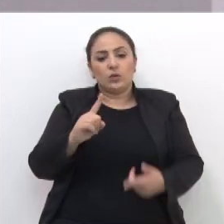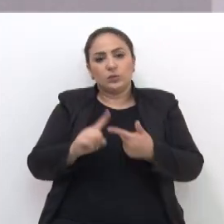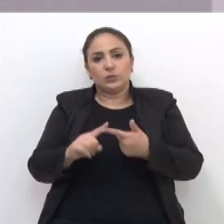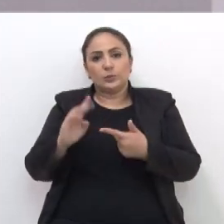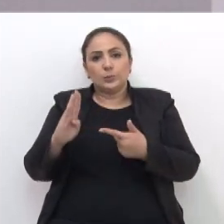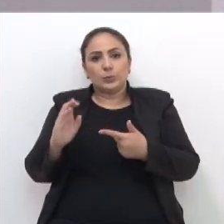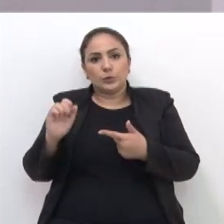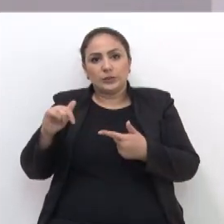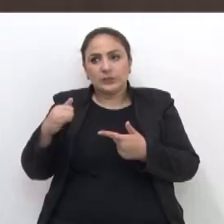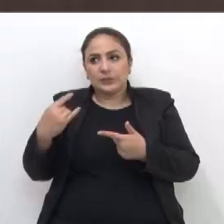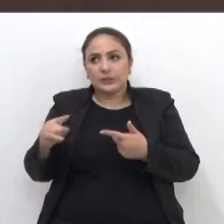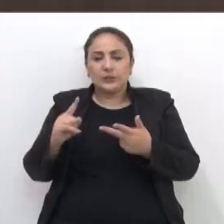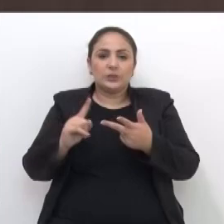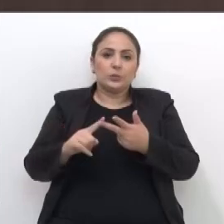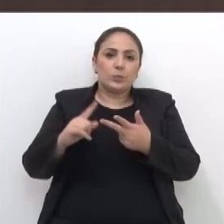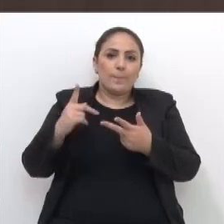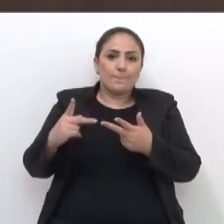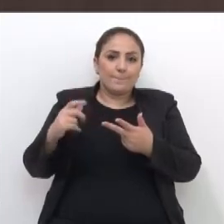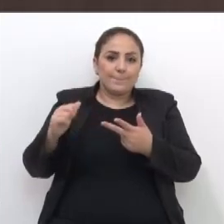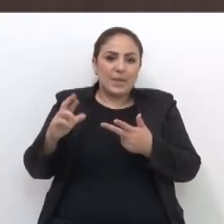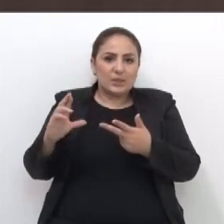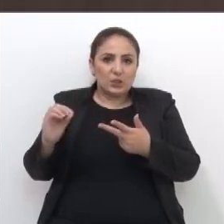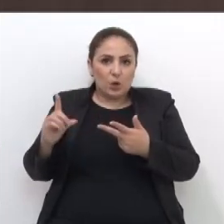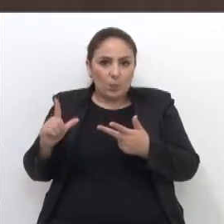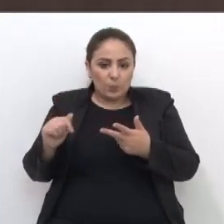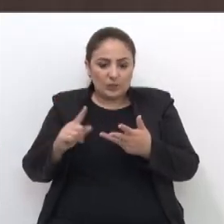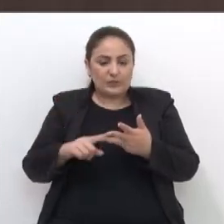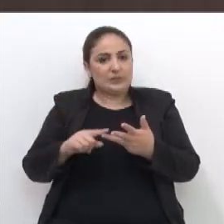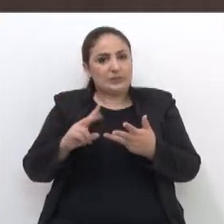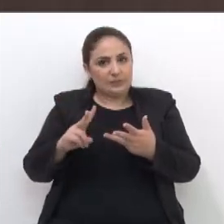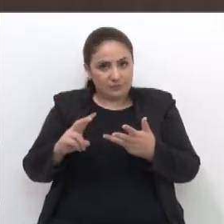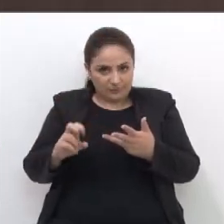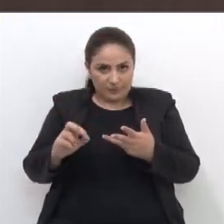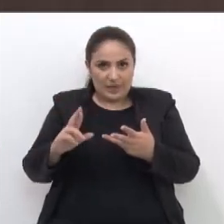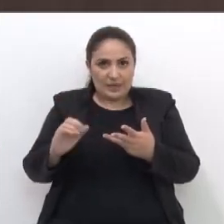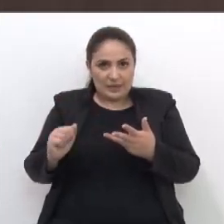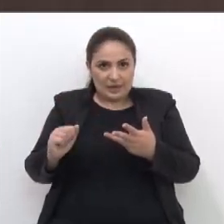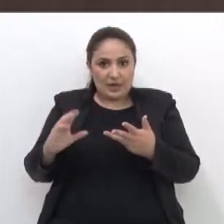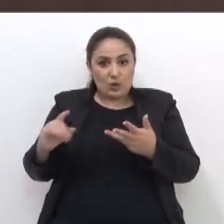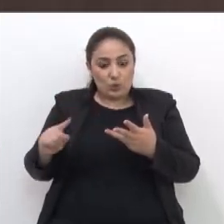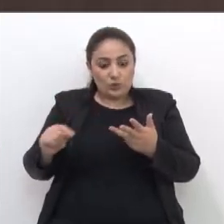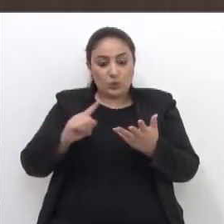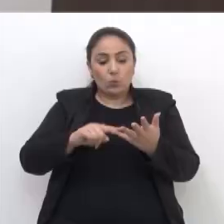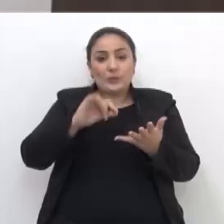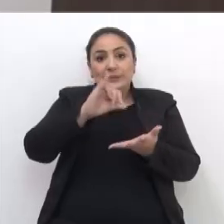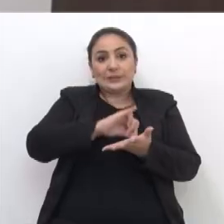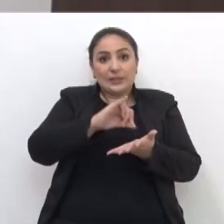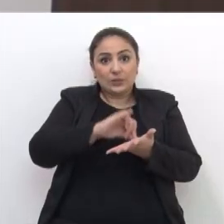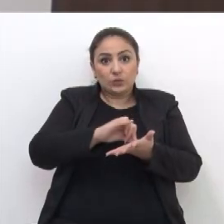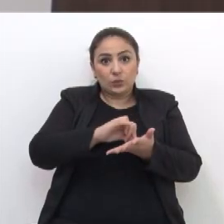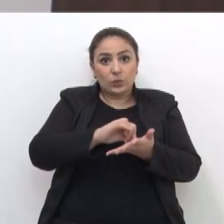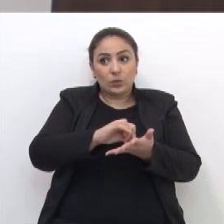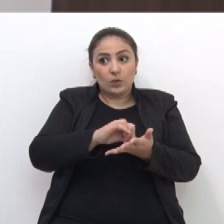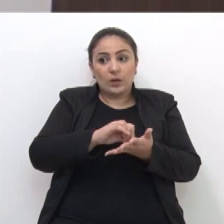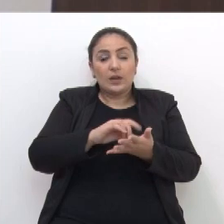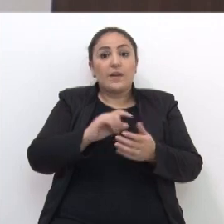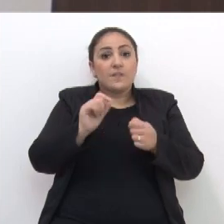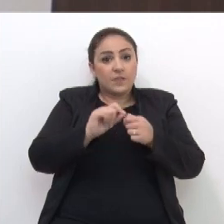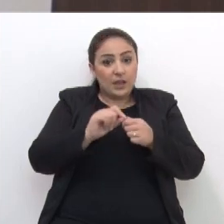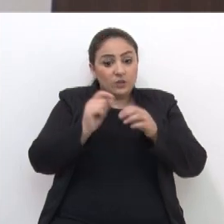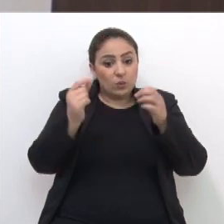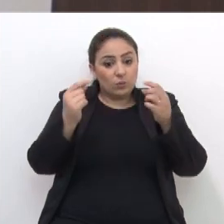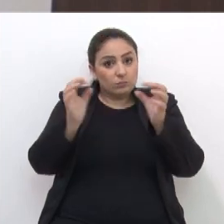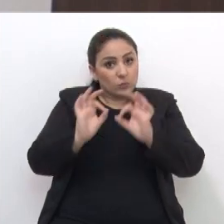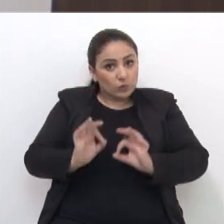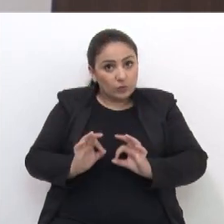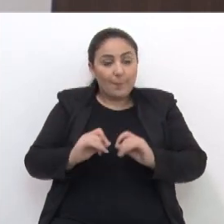praticamente centralizados. Em razão disso, o parlamentar sugeriu que o município amplie o número de locais e sessões na próxima